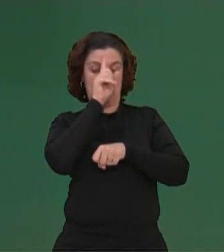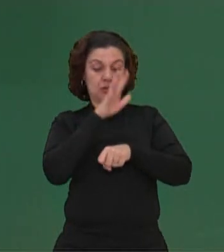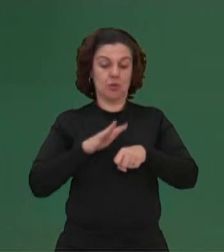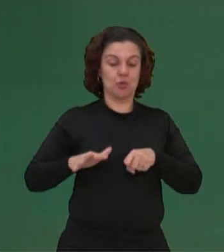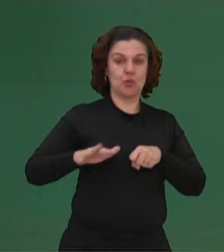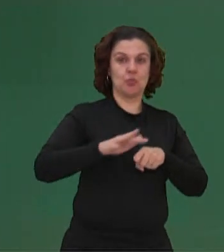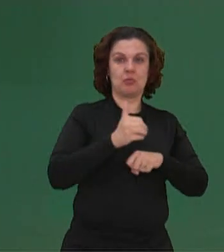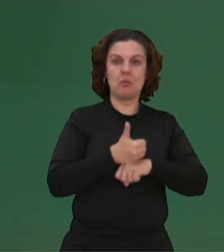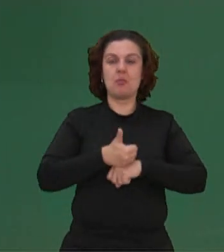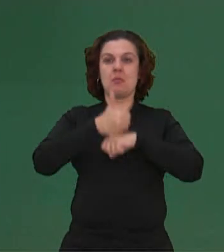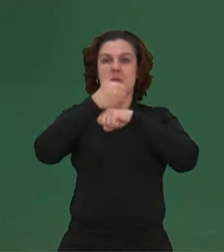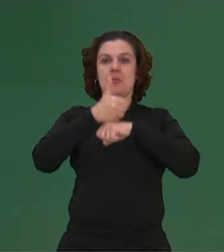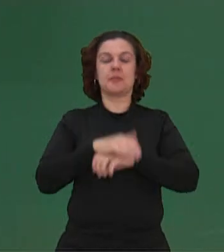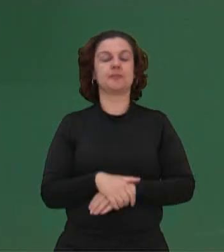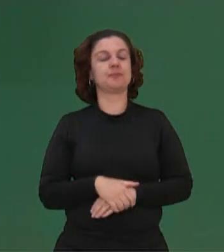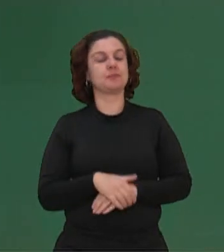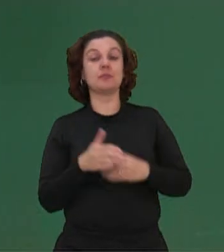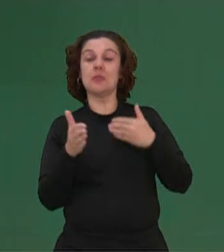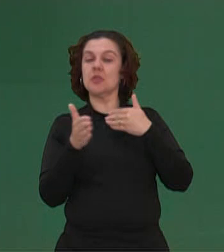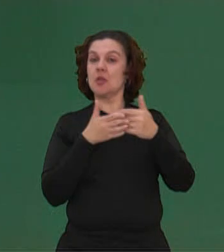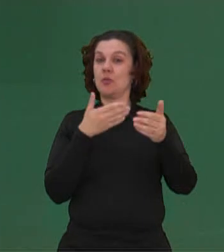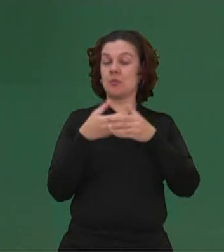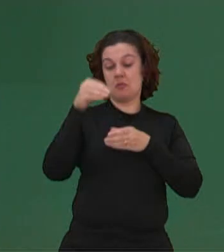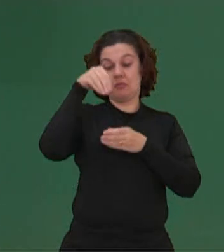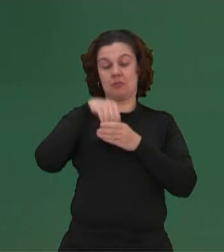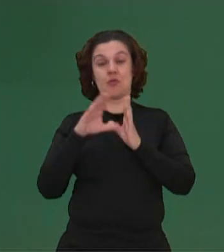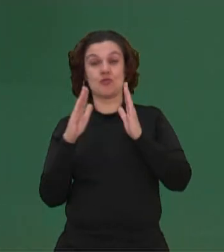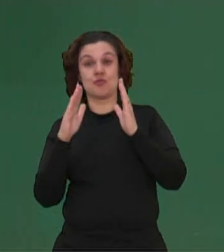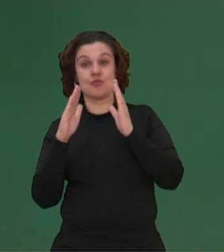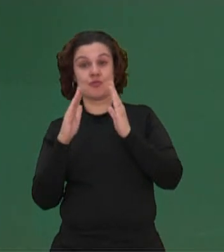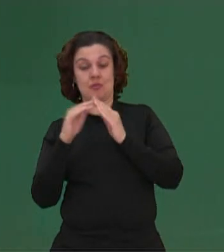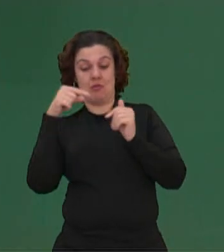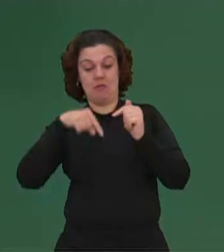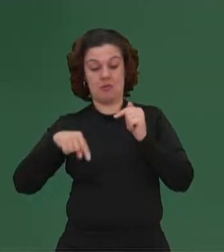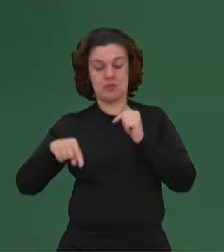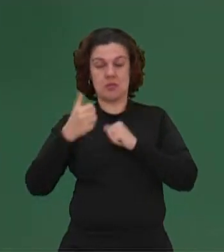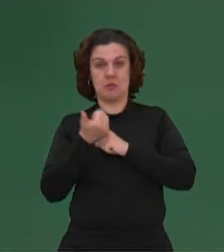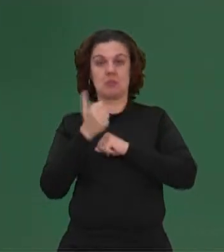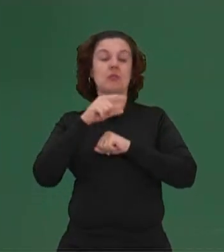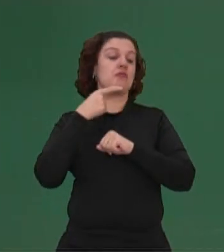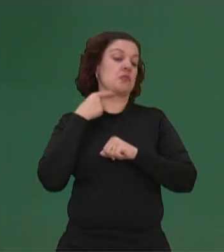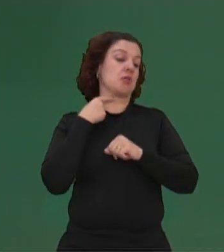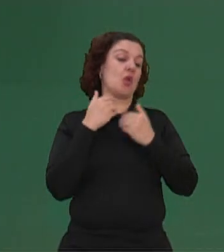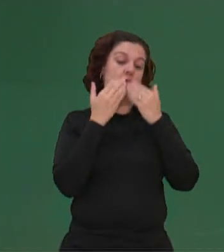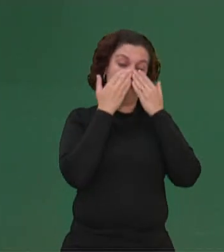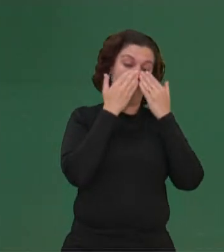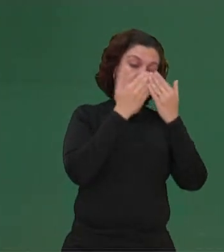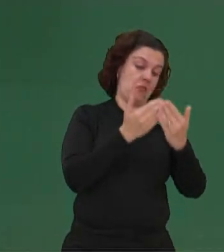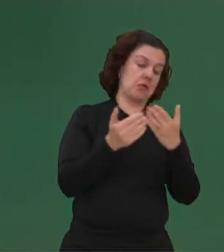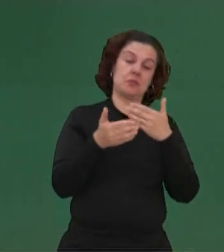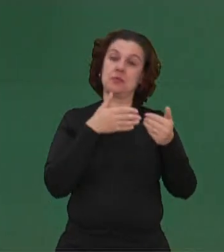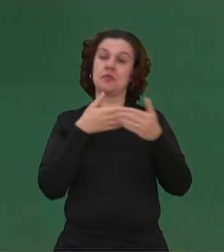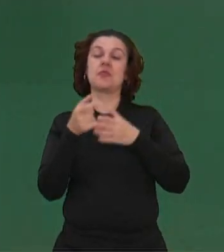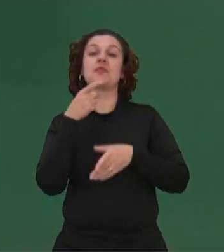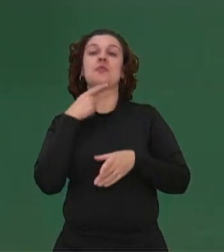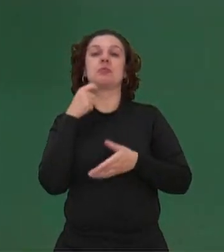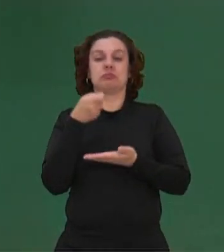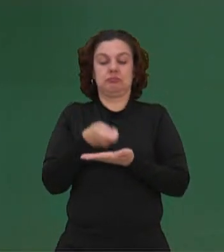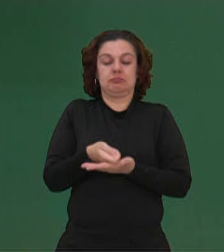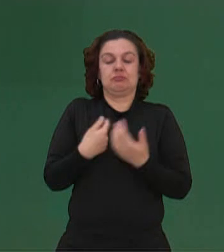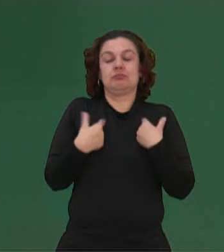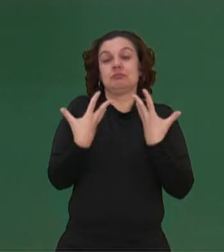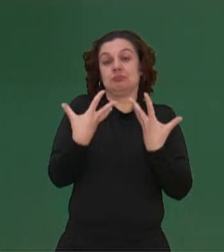autoridade. Então, tanto na esfera pública quanto privada, ele impunha a vontade dele, e essa vontade é que era